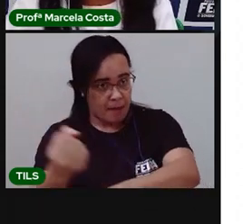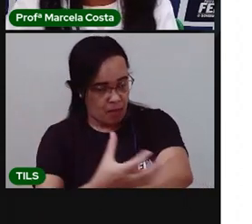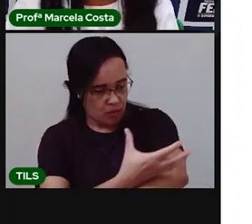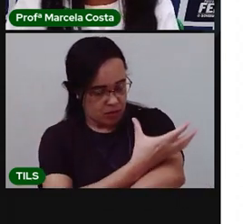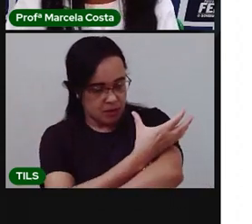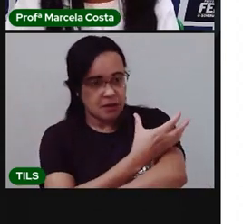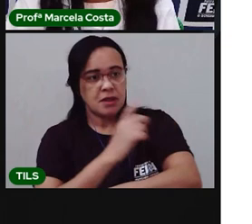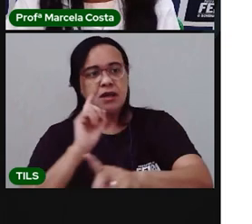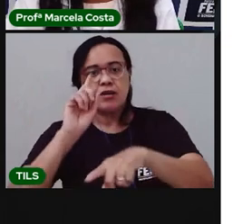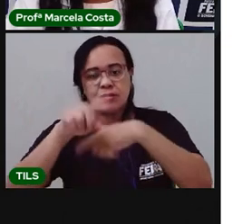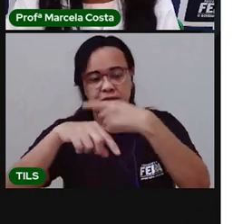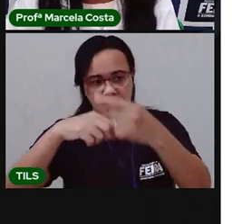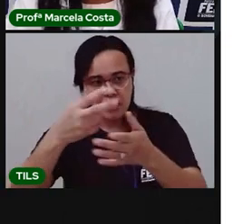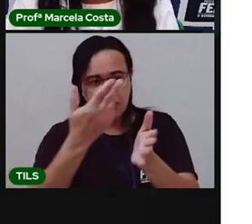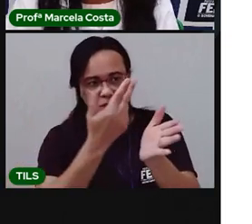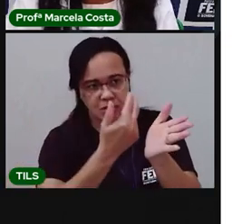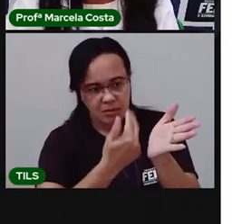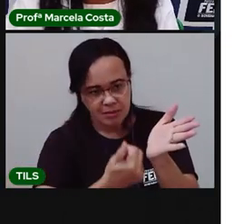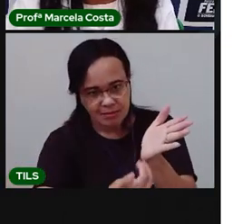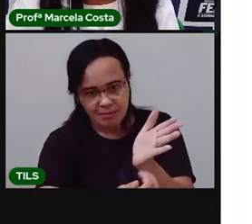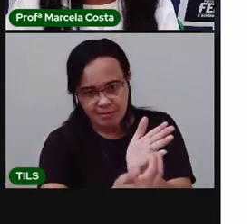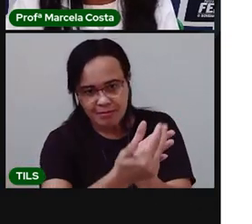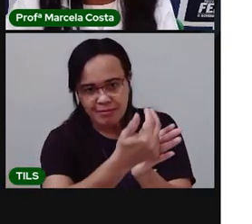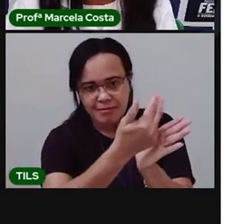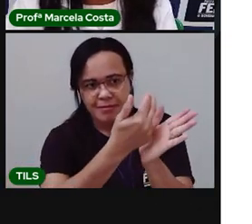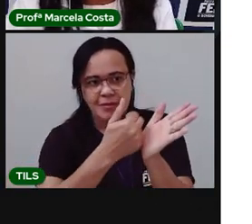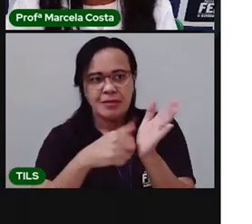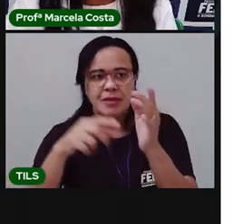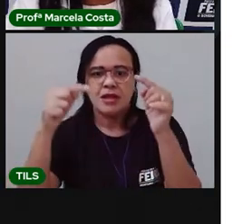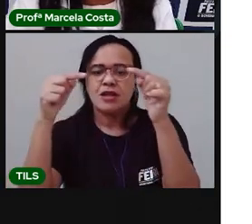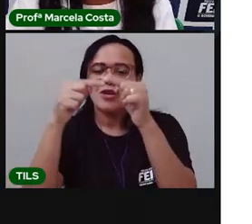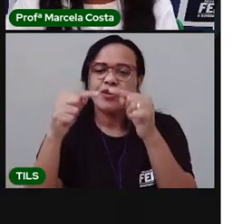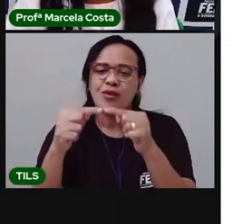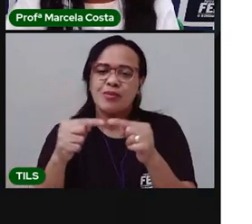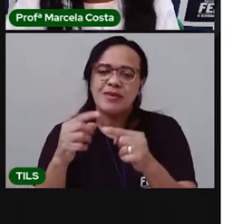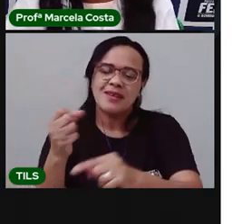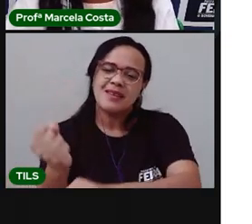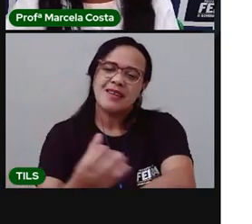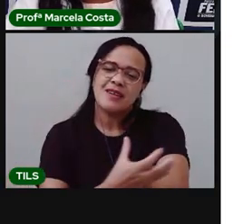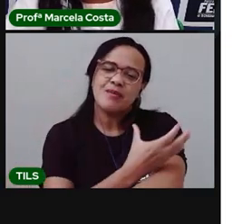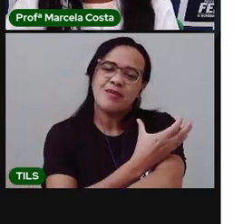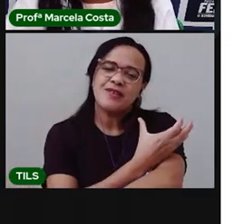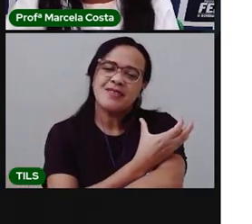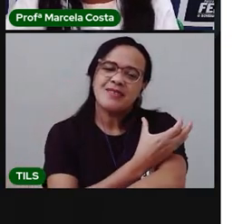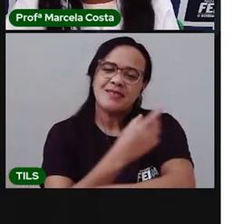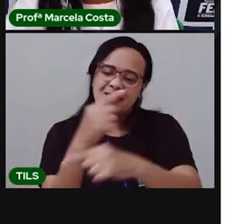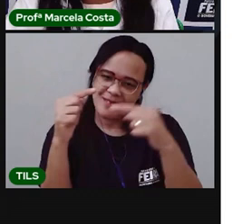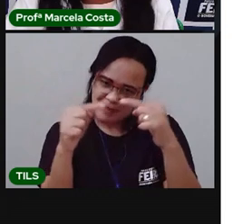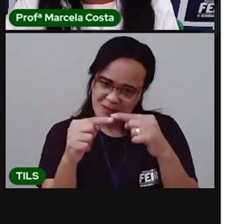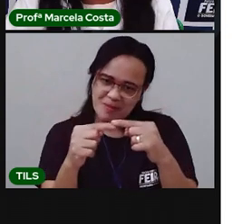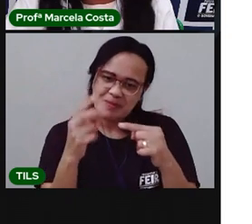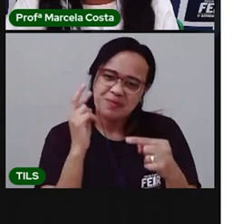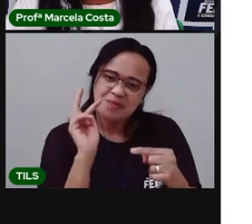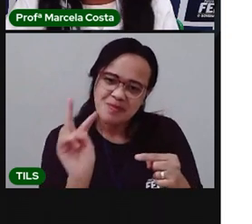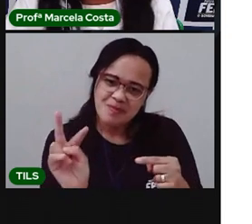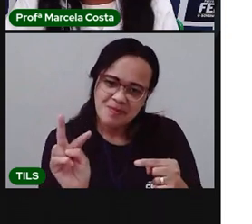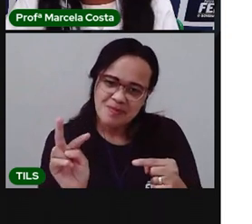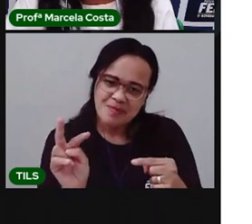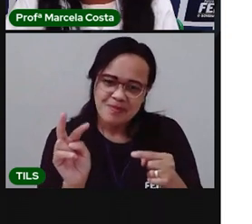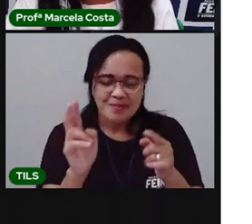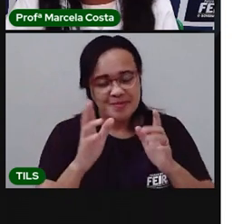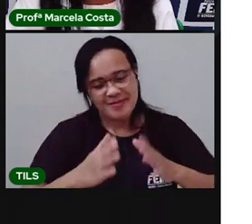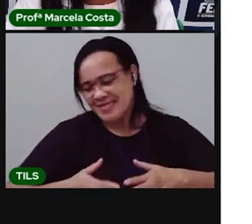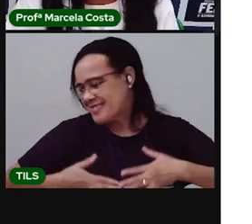vai desenhar a expressão que representa essa emoção. Olha aqui,